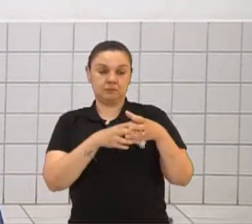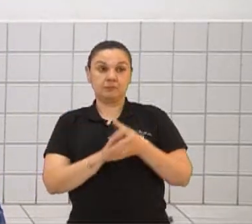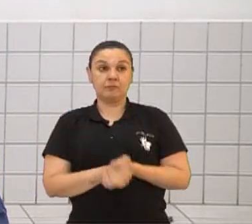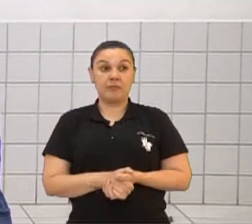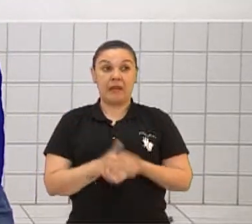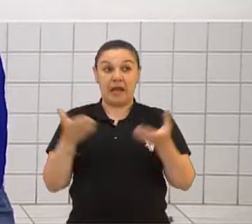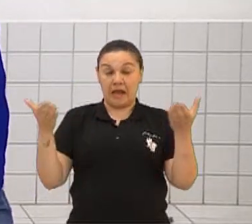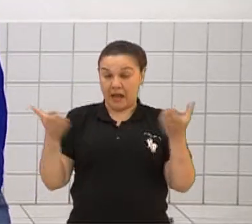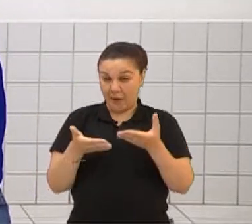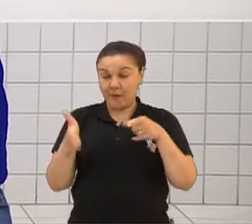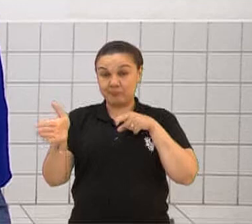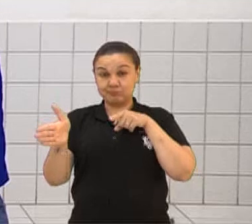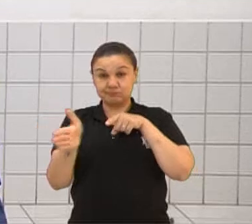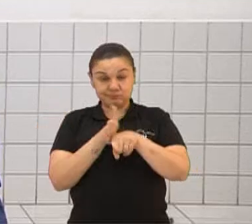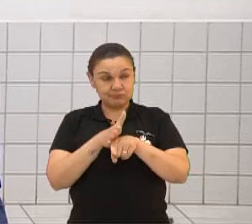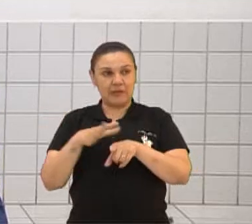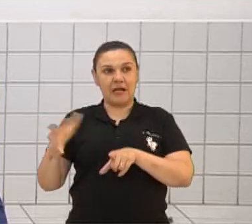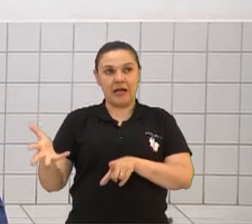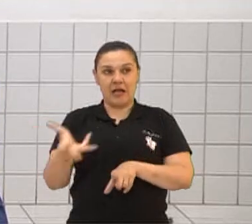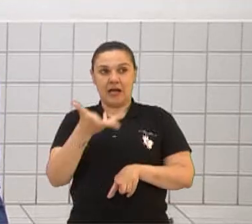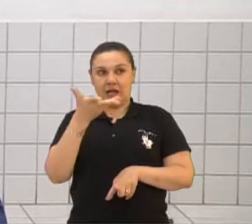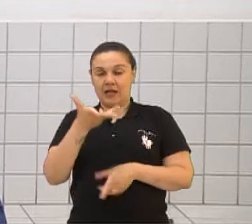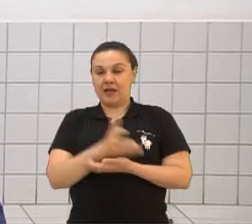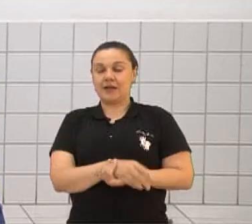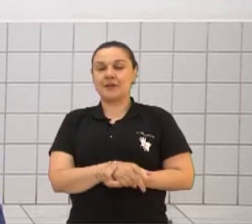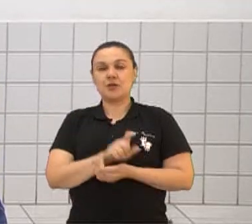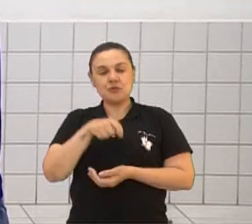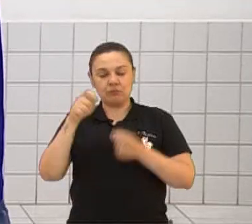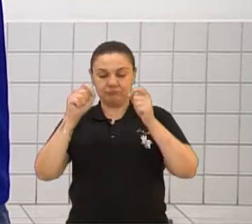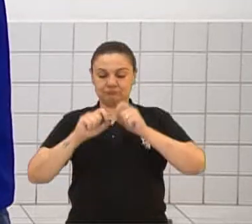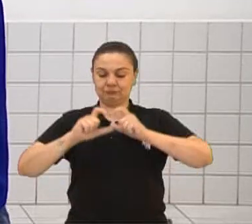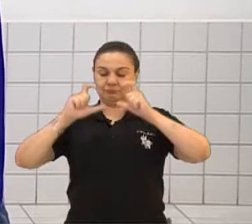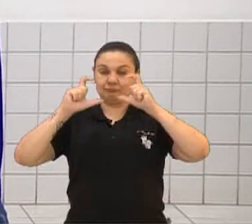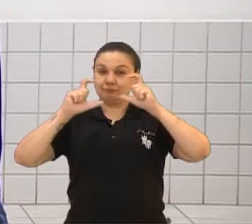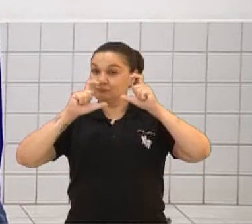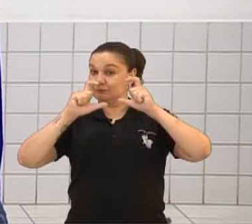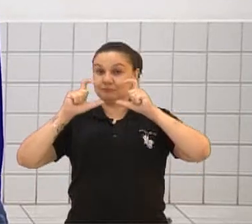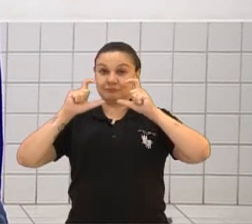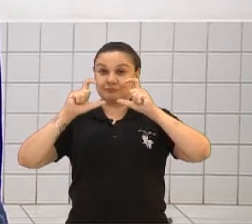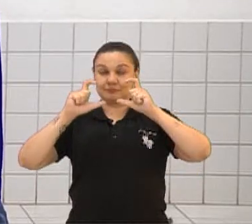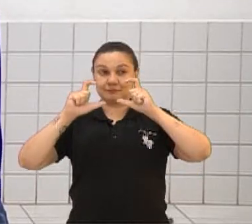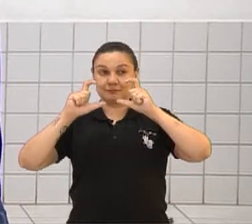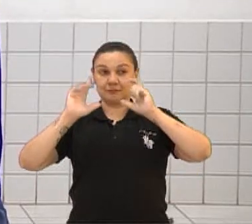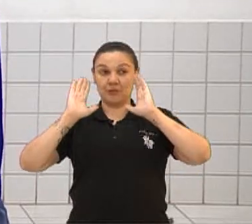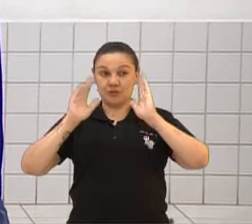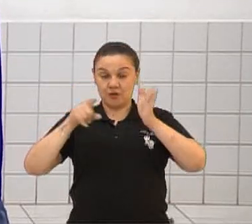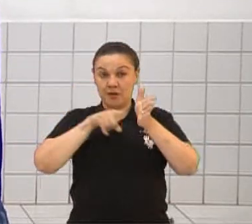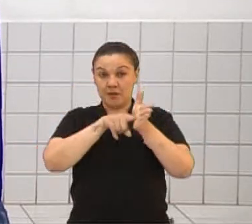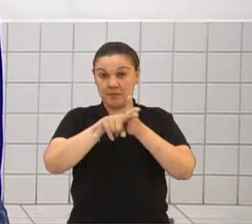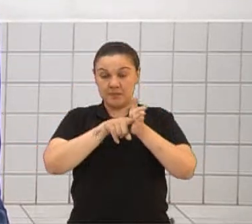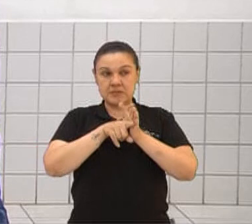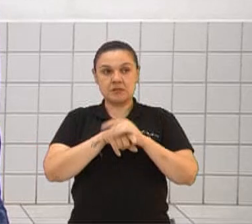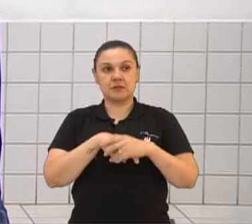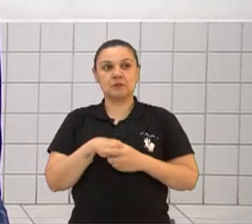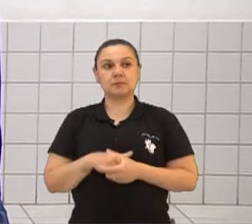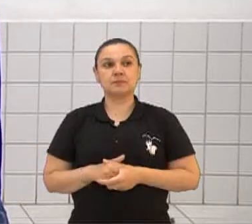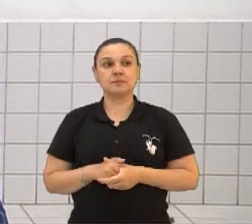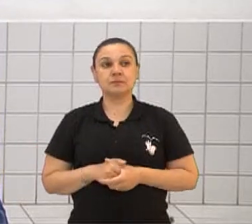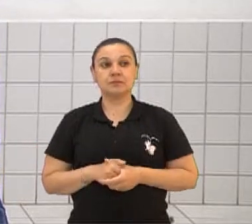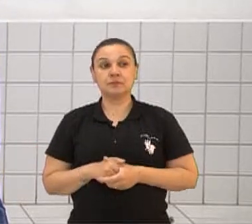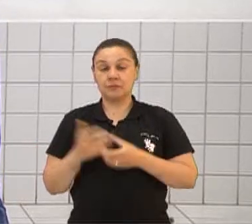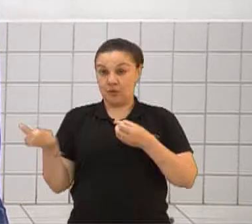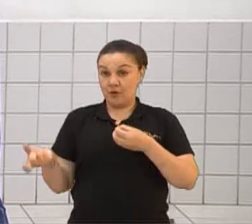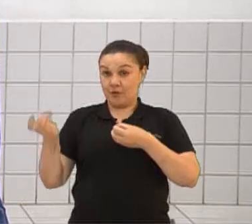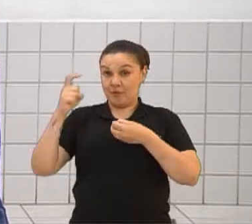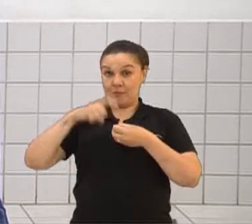tá? E aí, para ver se você está atento aí àquilo que nós falamos até agora aqui, vou voltar